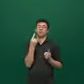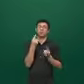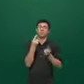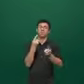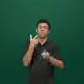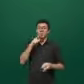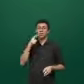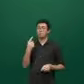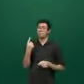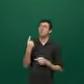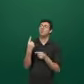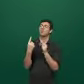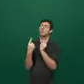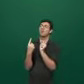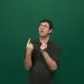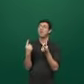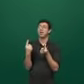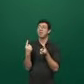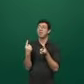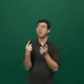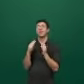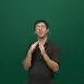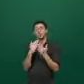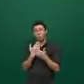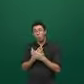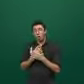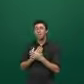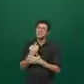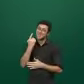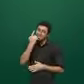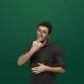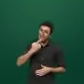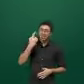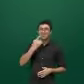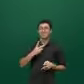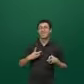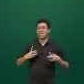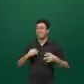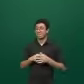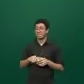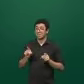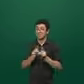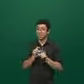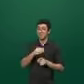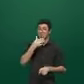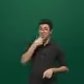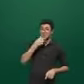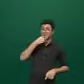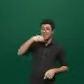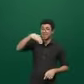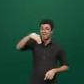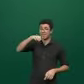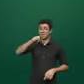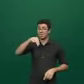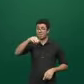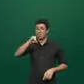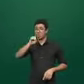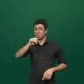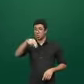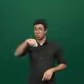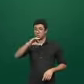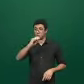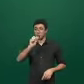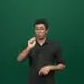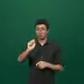nós era a escola de tempo integral. E o Mendonça também trazia essa carga da experiência do estado de Pernambuco, que é muito